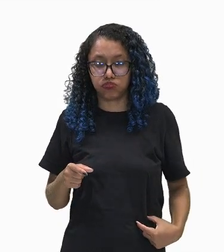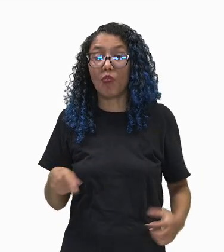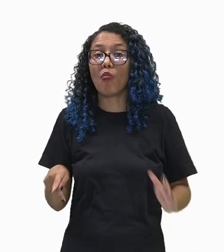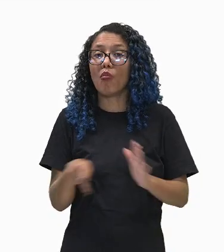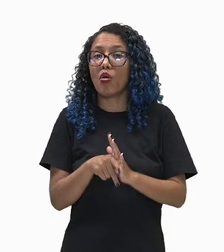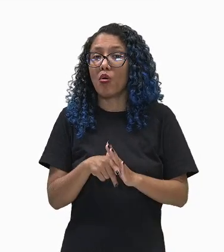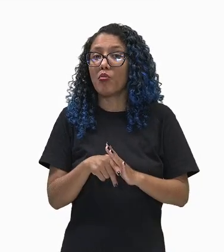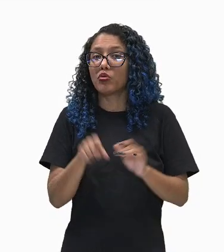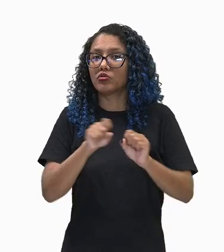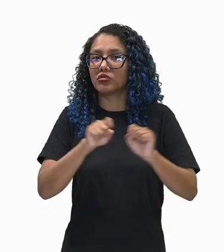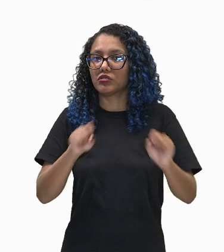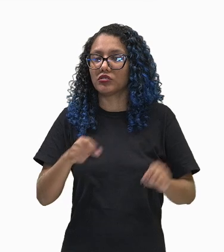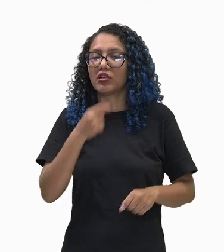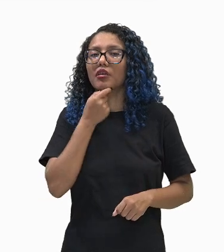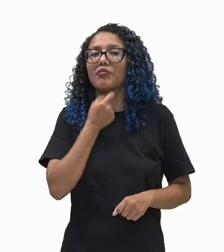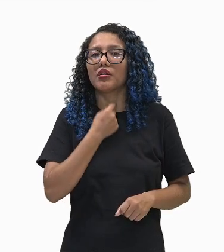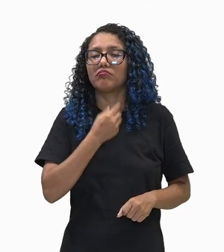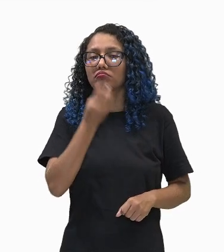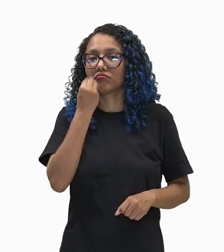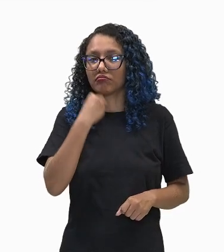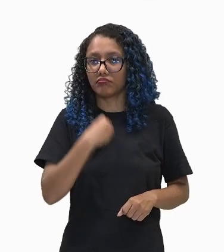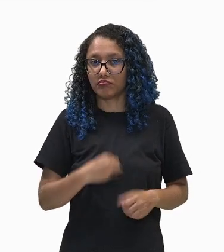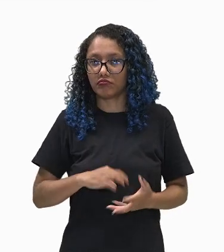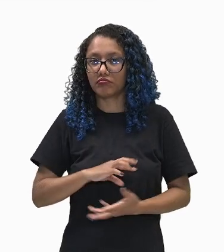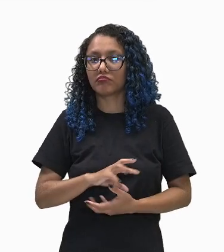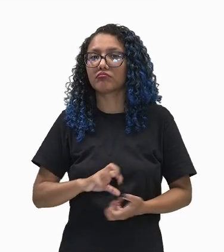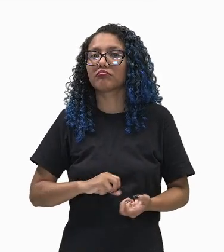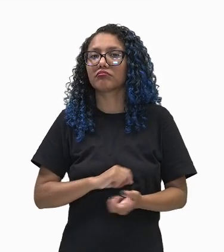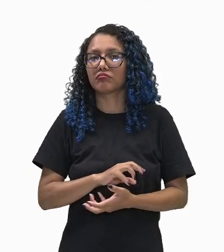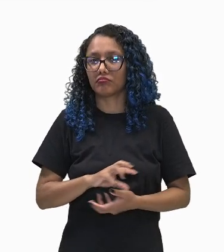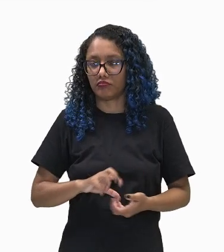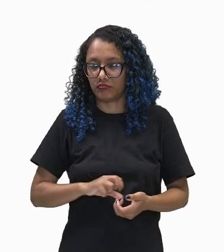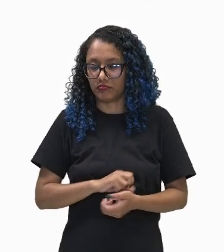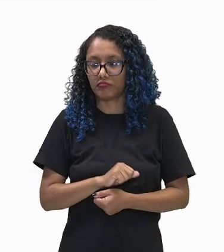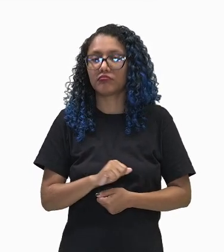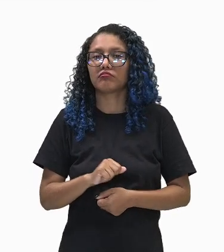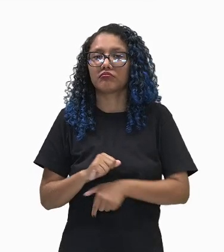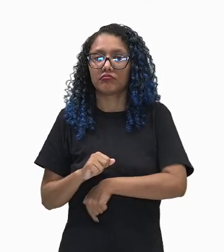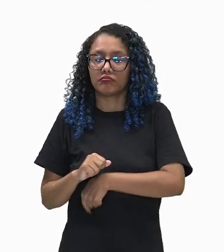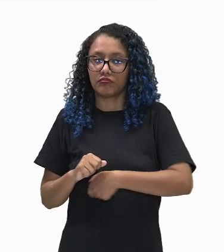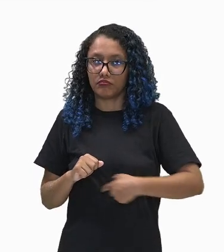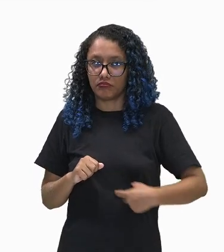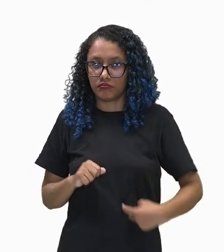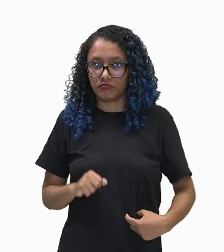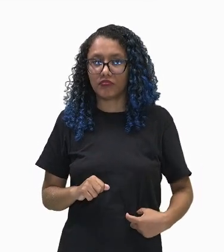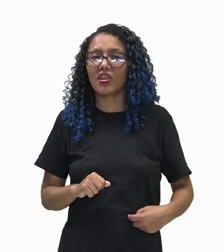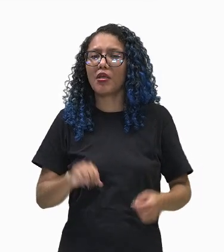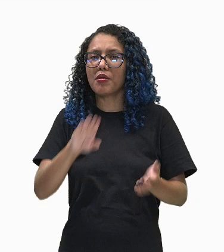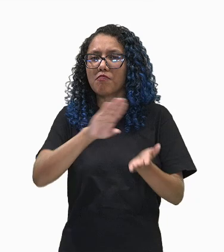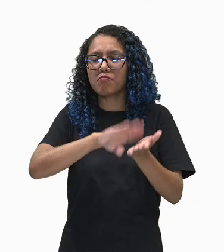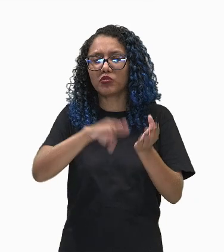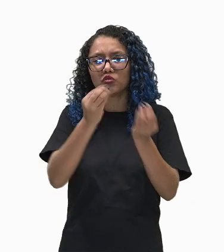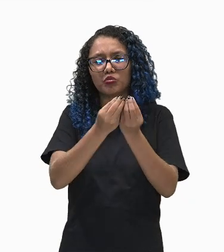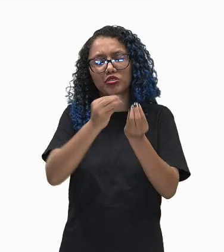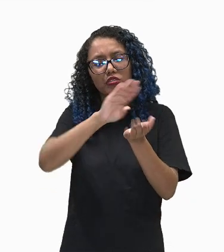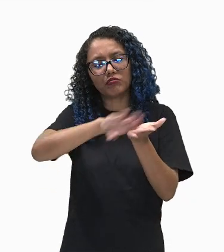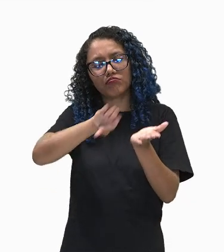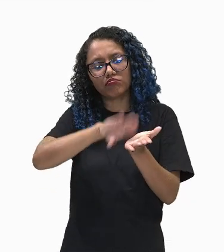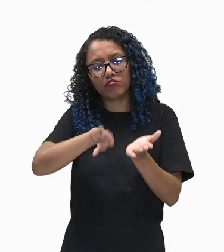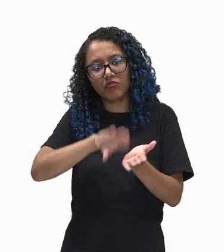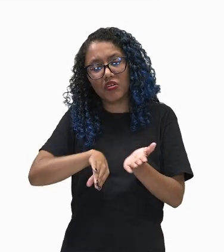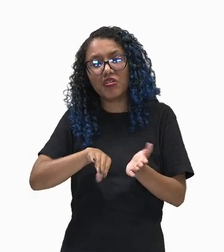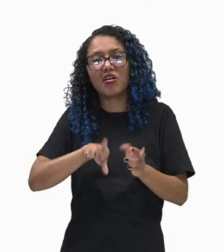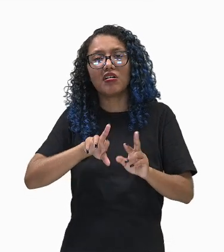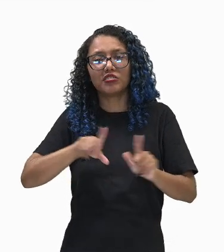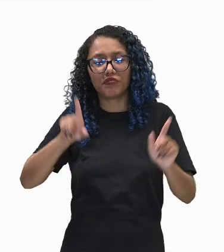digestório, intestino grosso especificamente, onde se eliminam diferentes tipos de excretas, que são as excretas